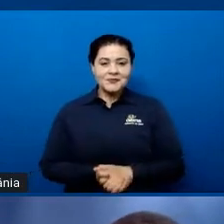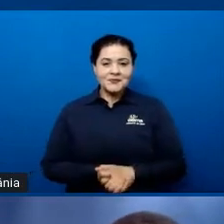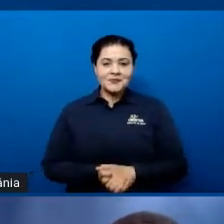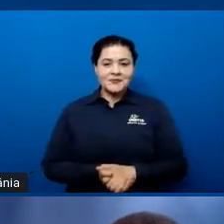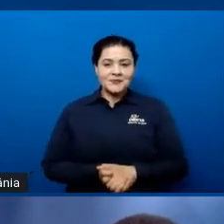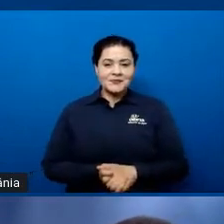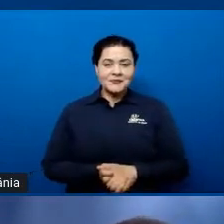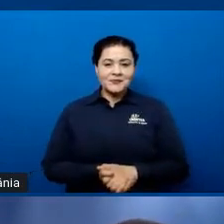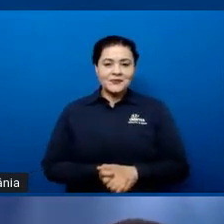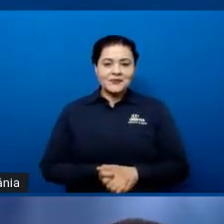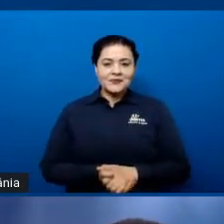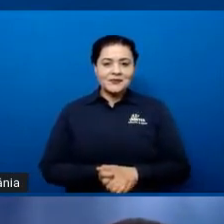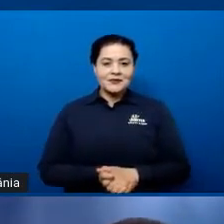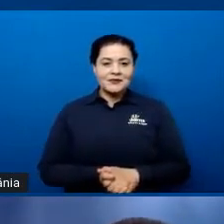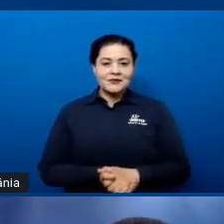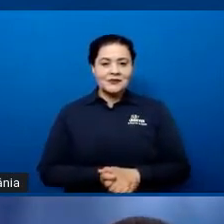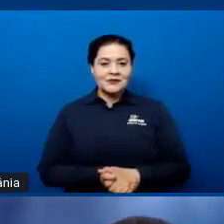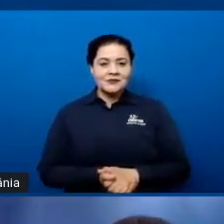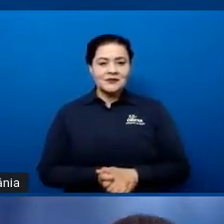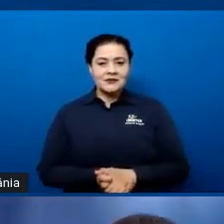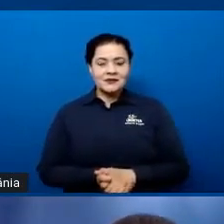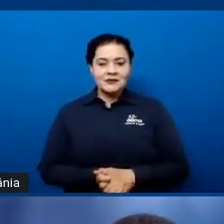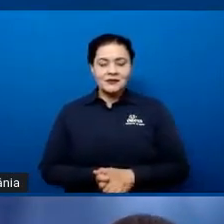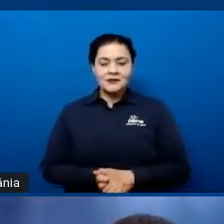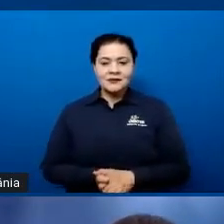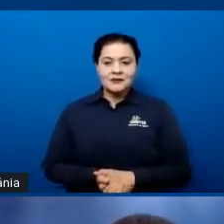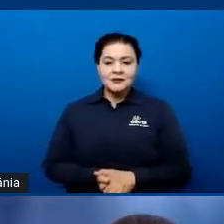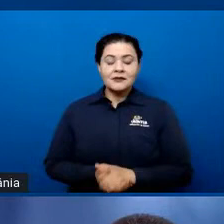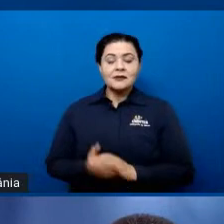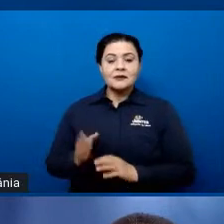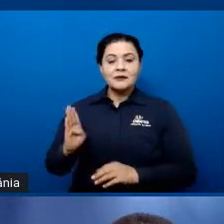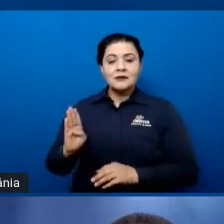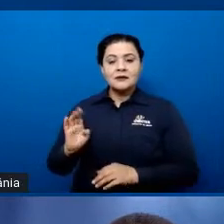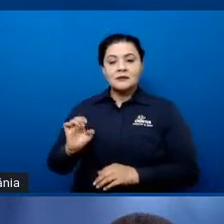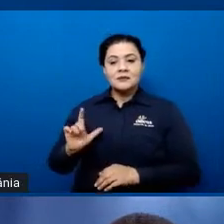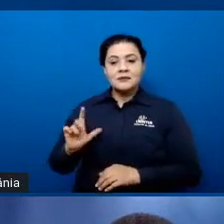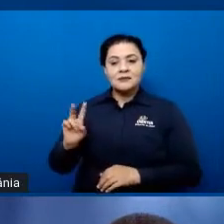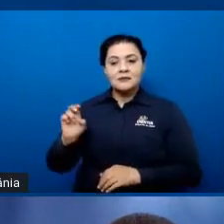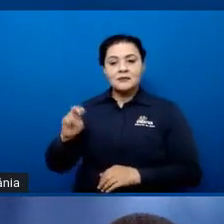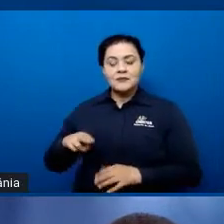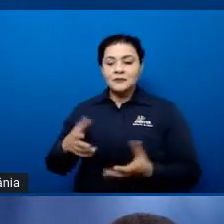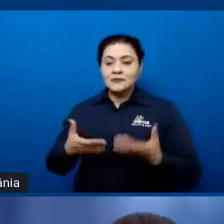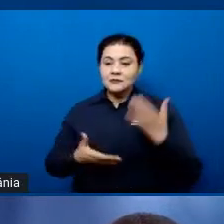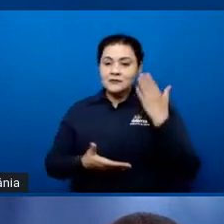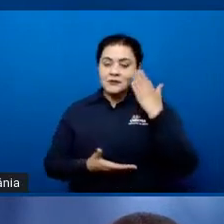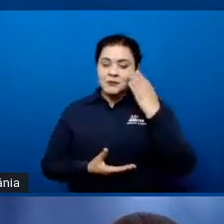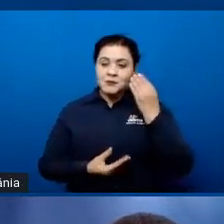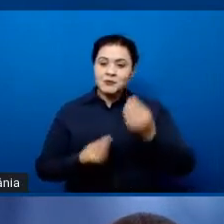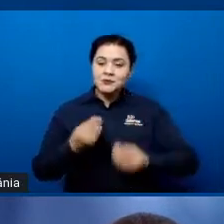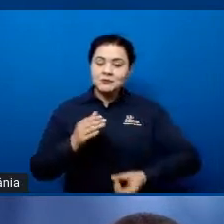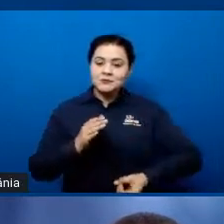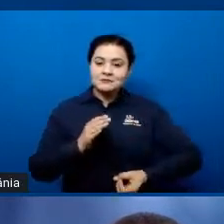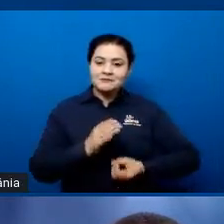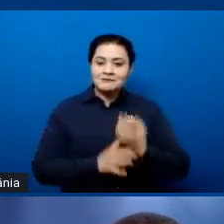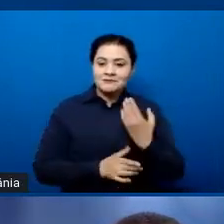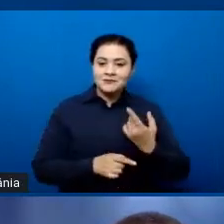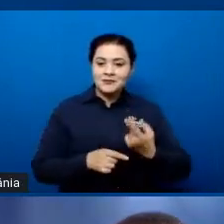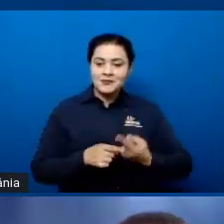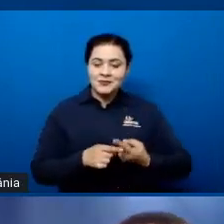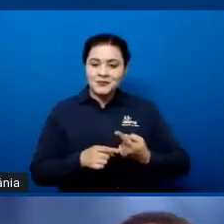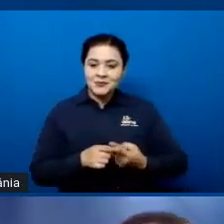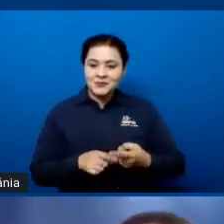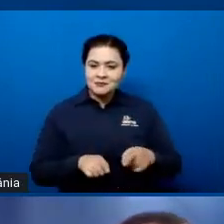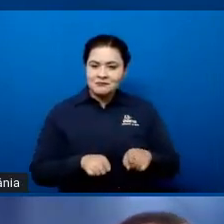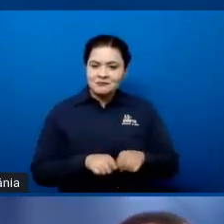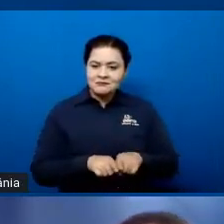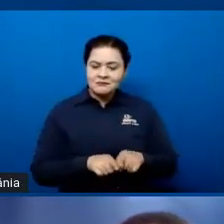O Belvan, como eu perguntou o seguinte, gostaria muito de fazer, de saber como faz essas criações, né? É, isso